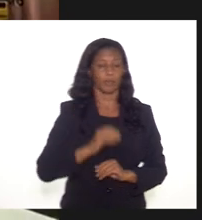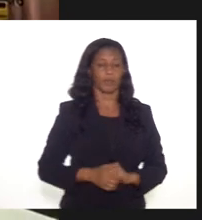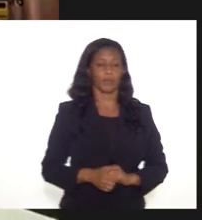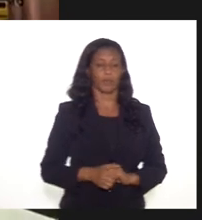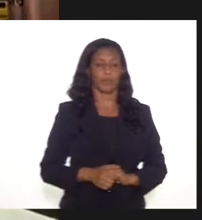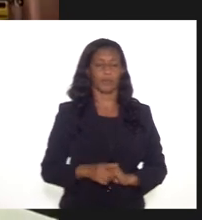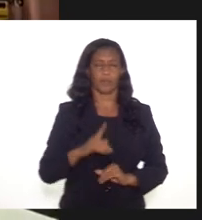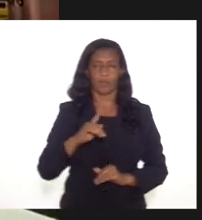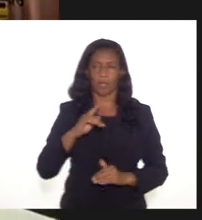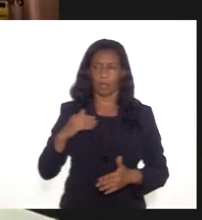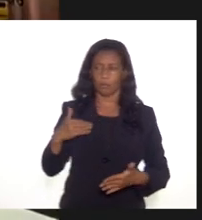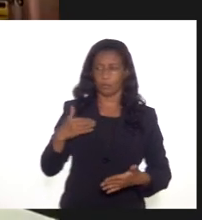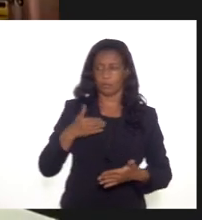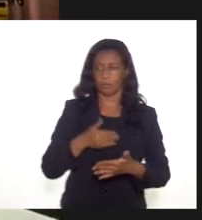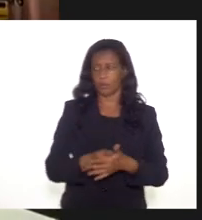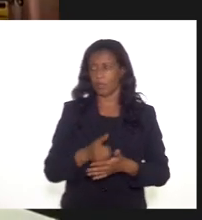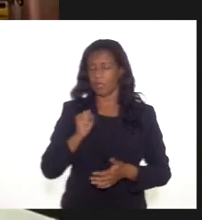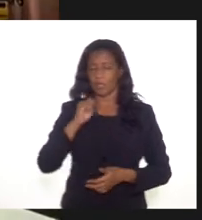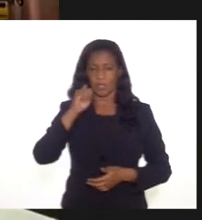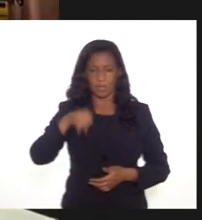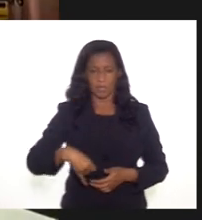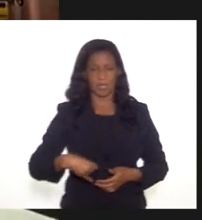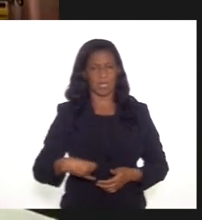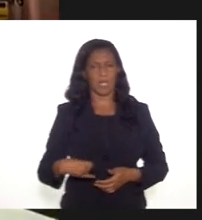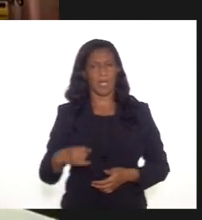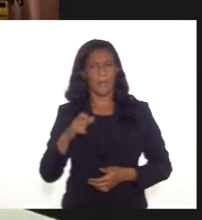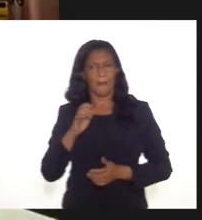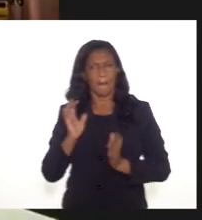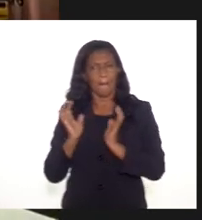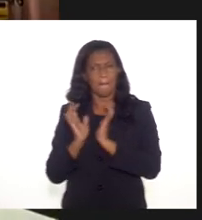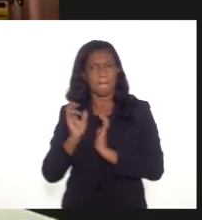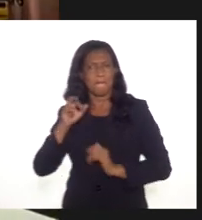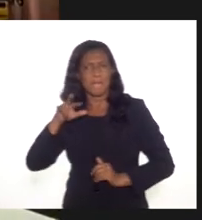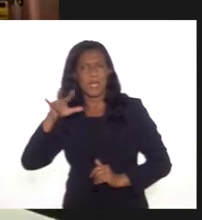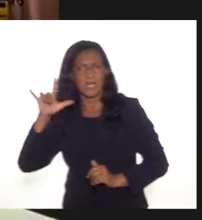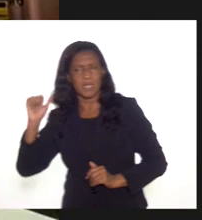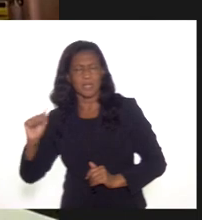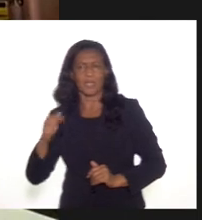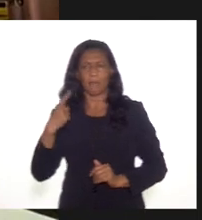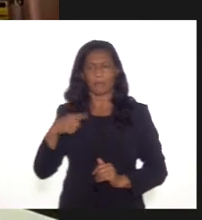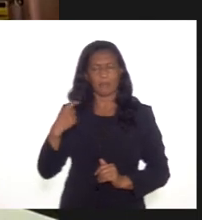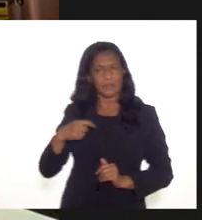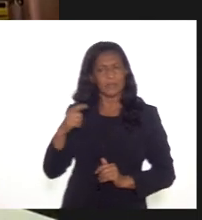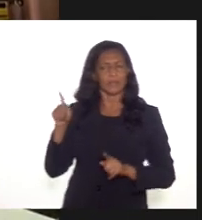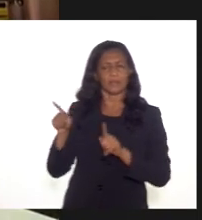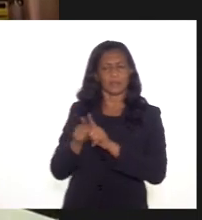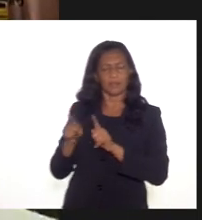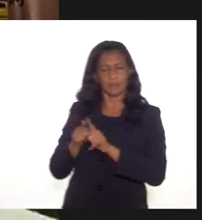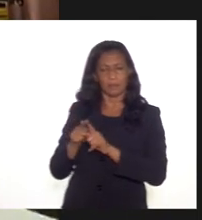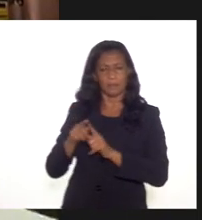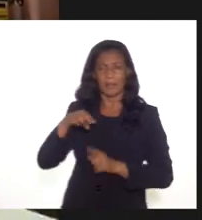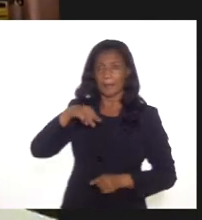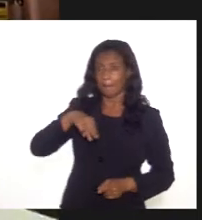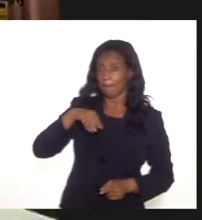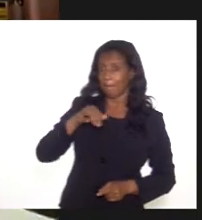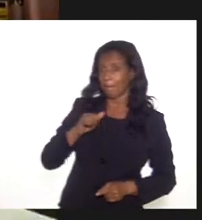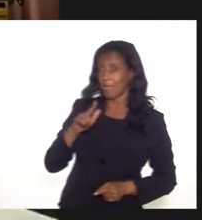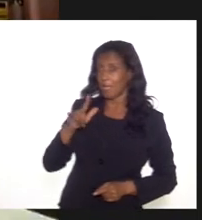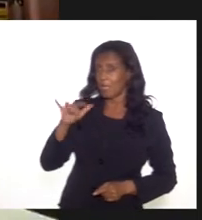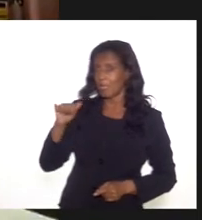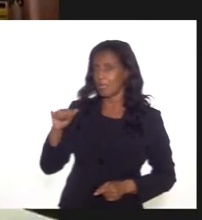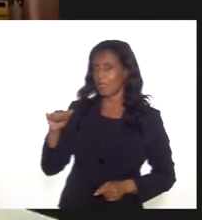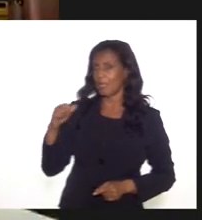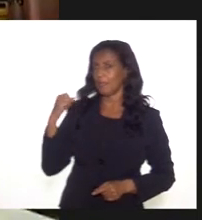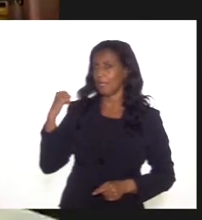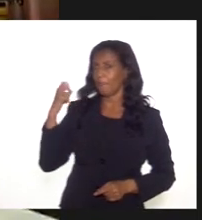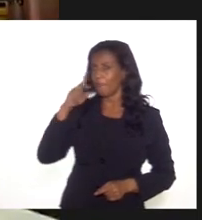é um enfrentamento sim, as milícias deve ser algo central e importante porque milícia tem braço político